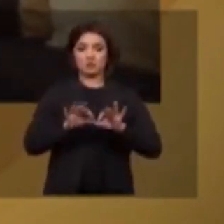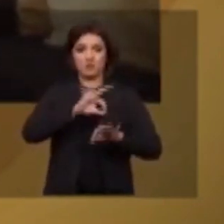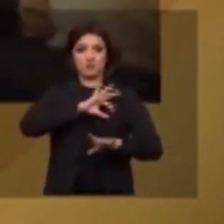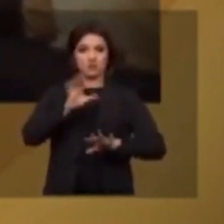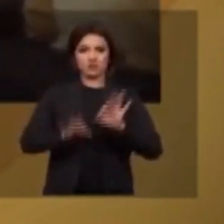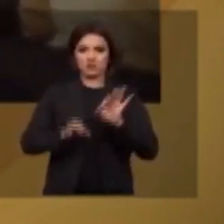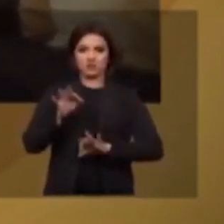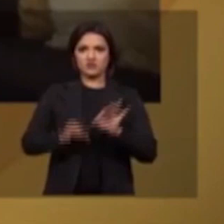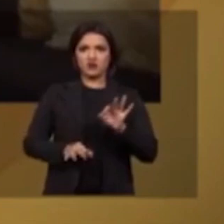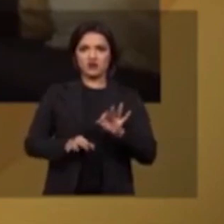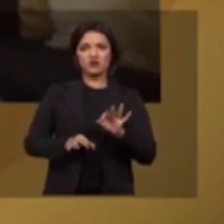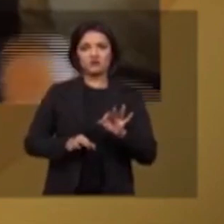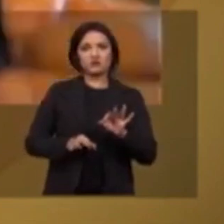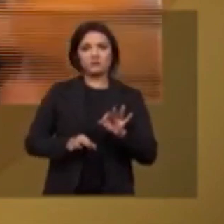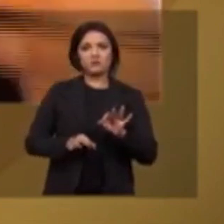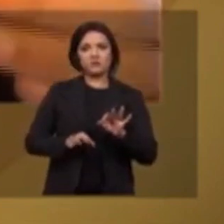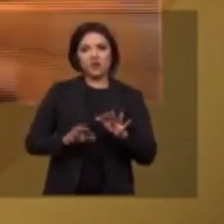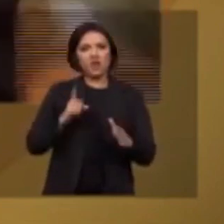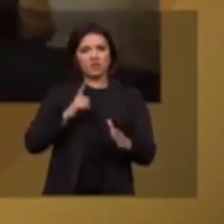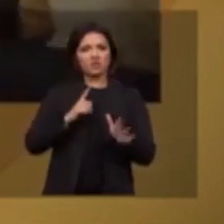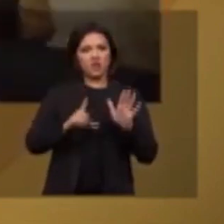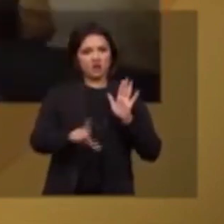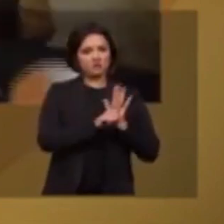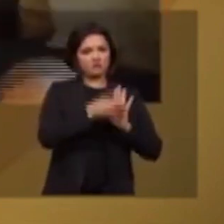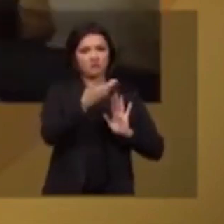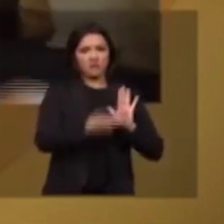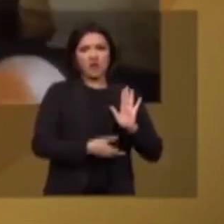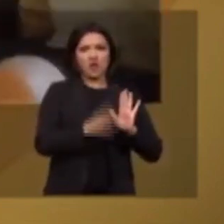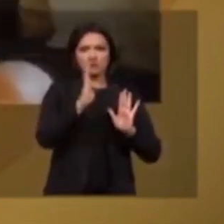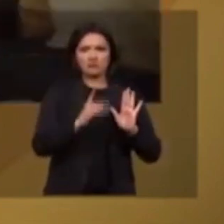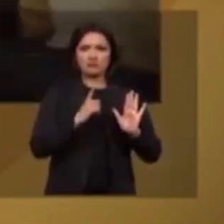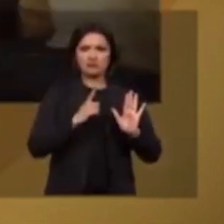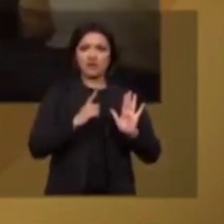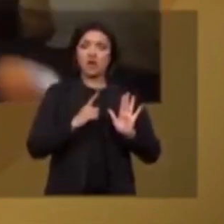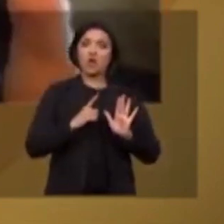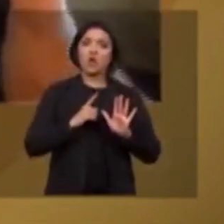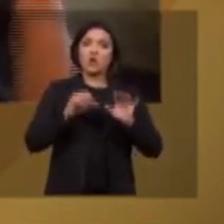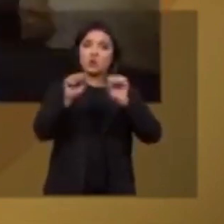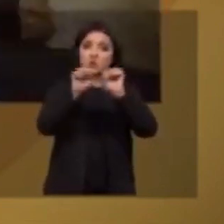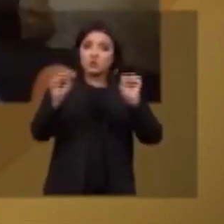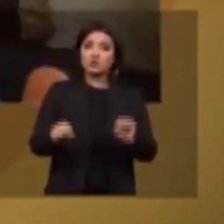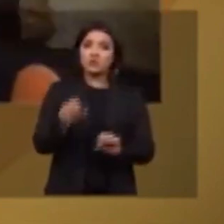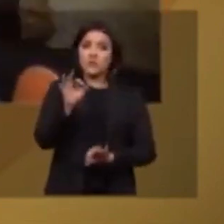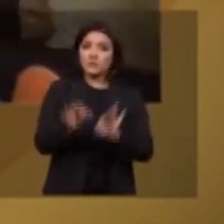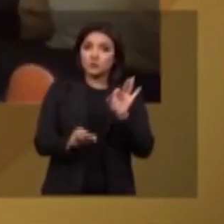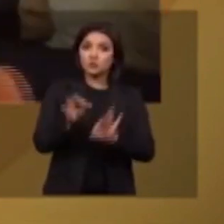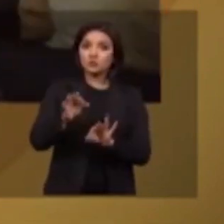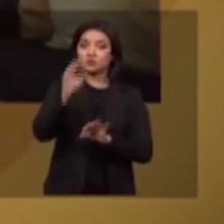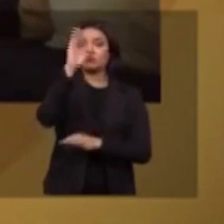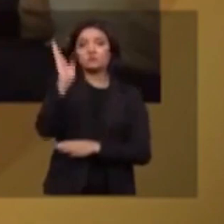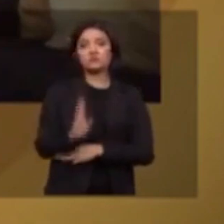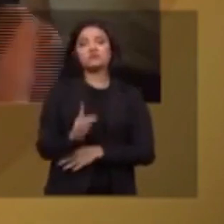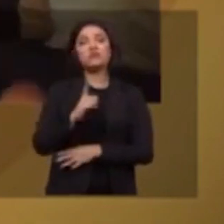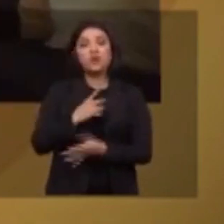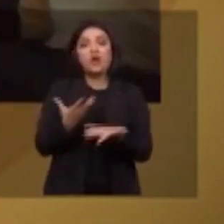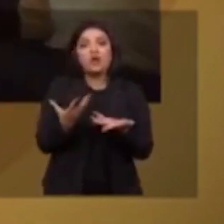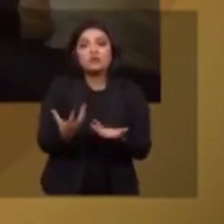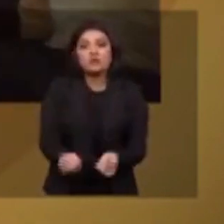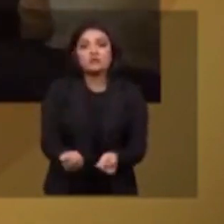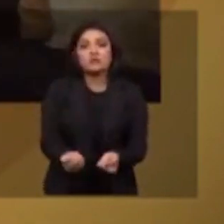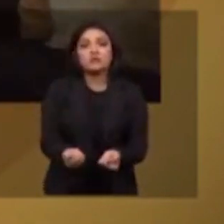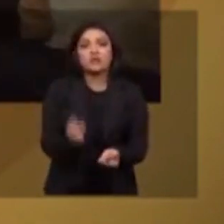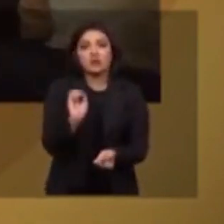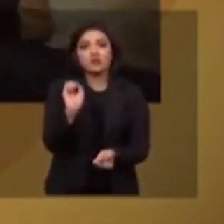na legislação brasileira. O sistema jurídico brasileiro admite essa possibilidade,